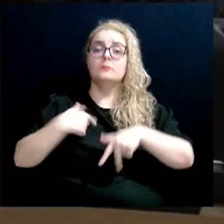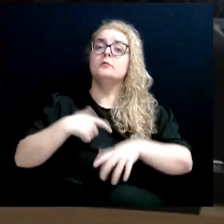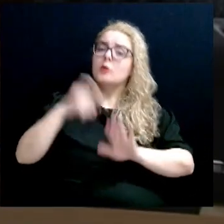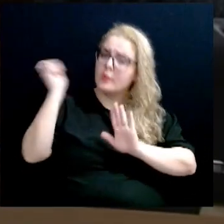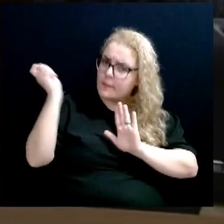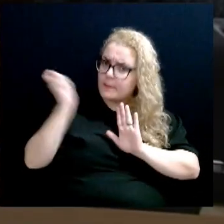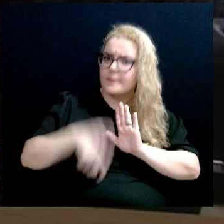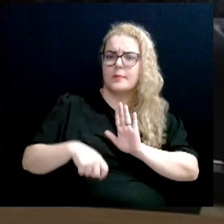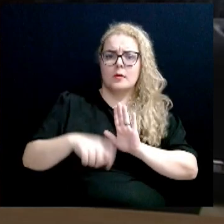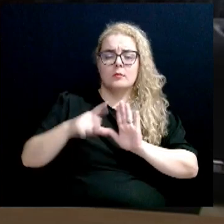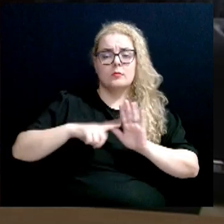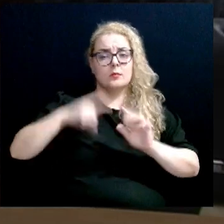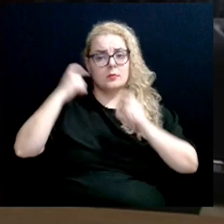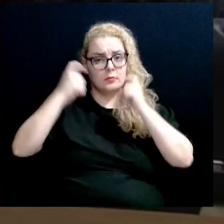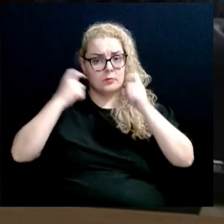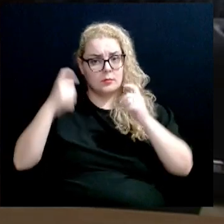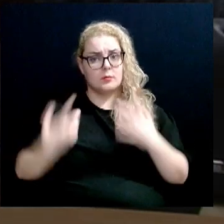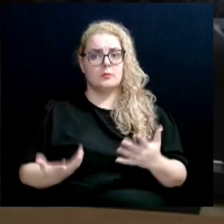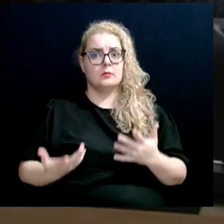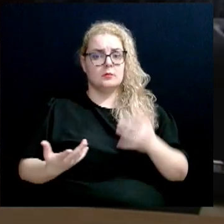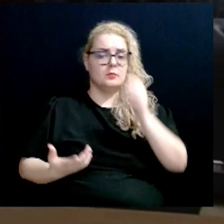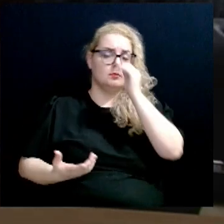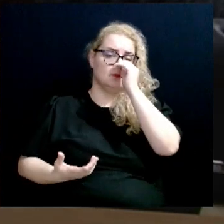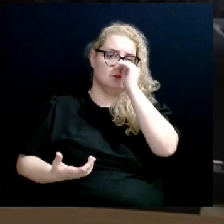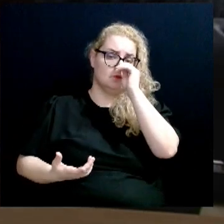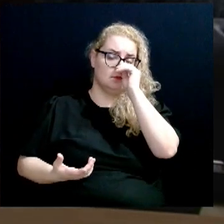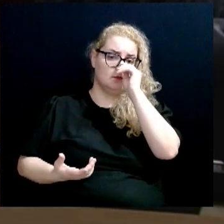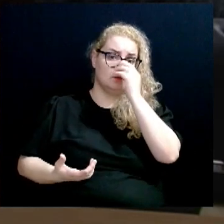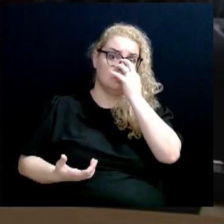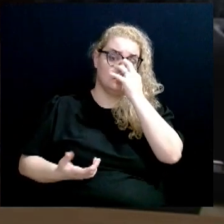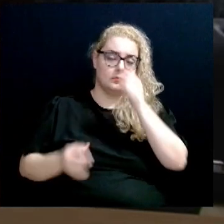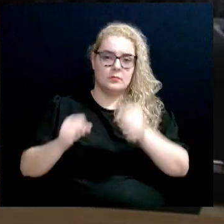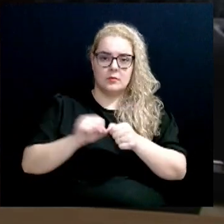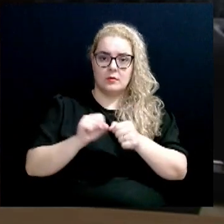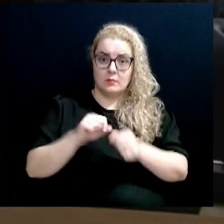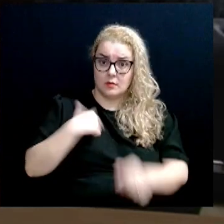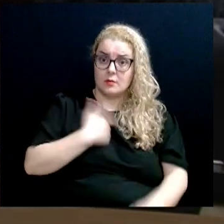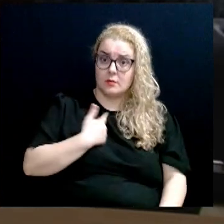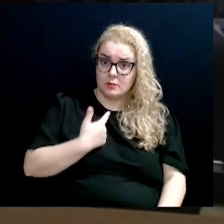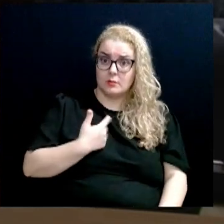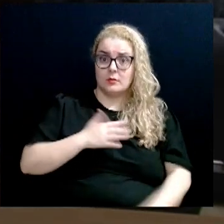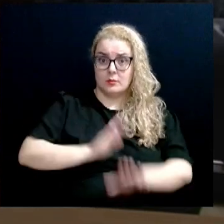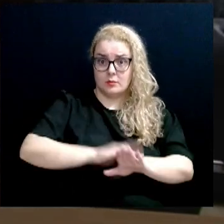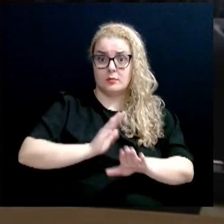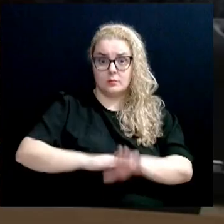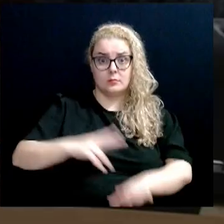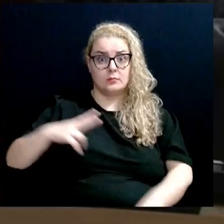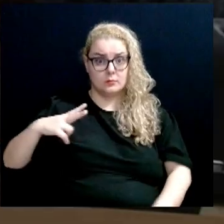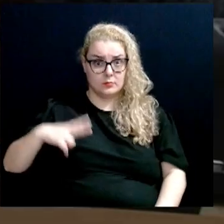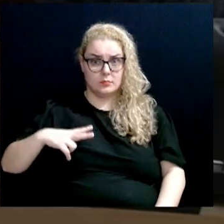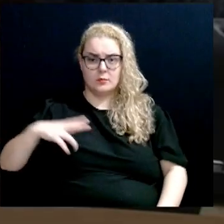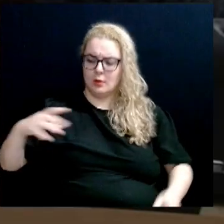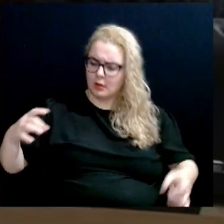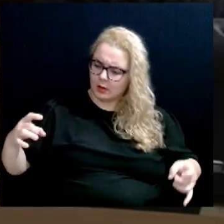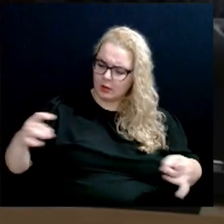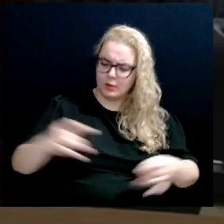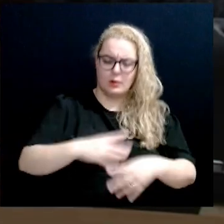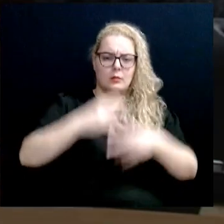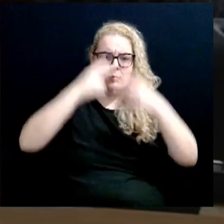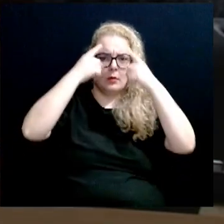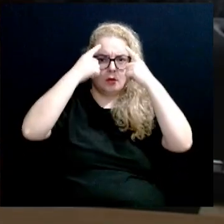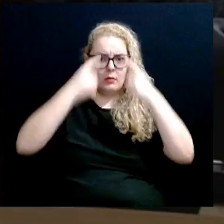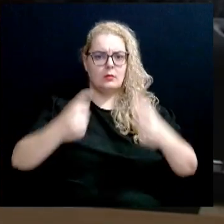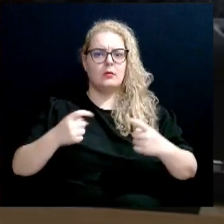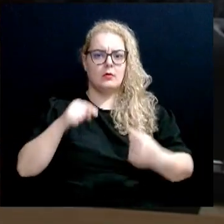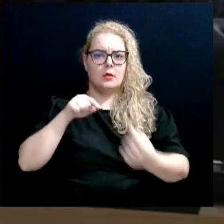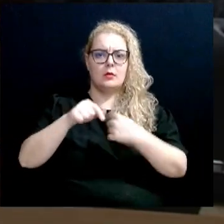preocupação, né, de fazer a nossa parte e combater a violência contra a mulher e mostrar